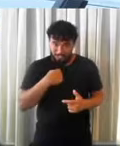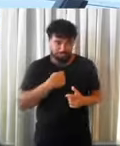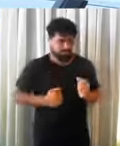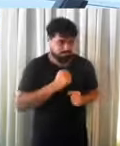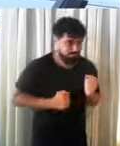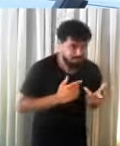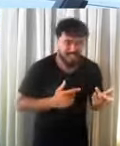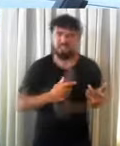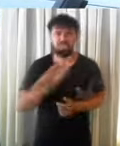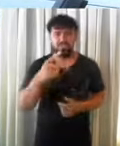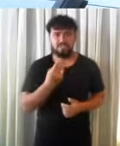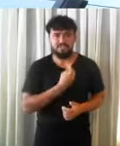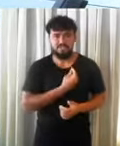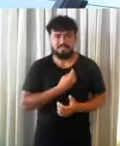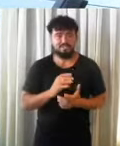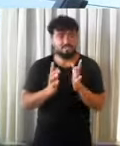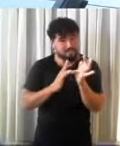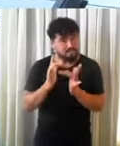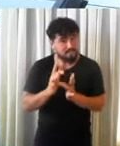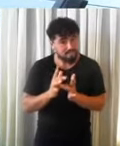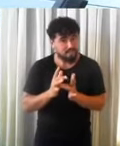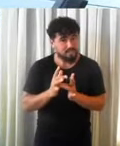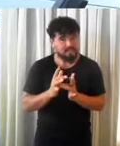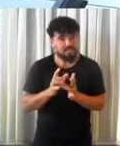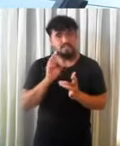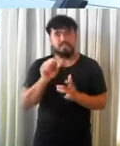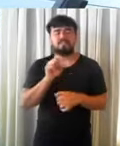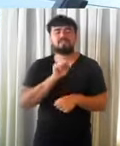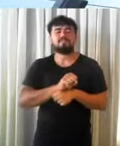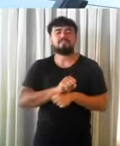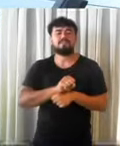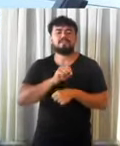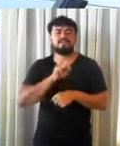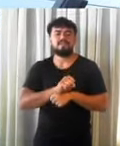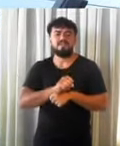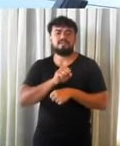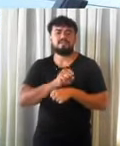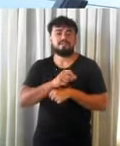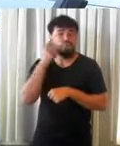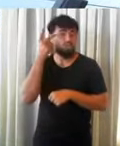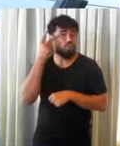Jesus, ele tem o tempo dele. Jesus, ele esperou mais